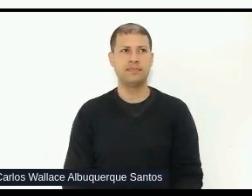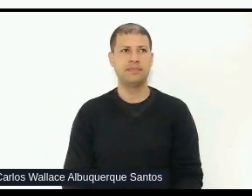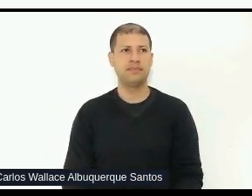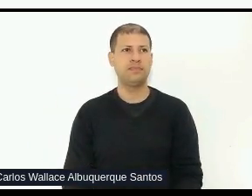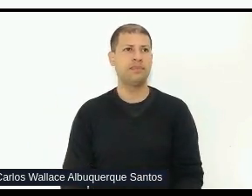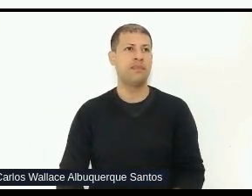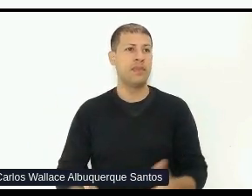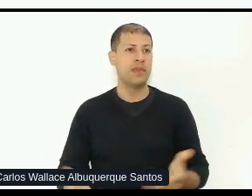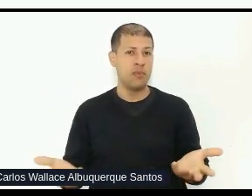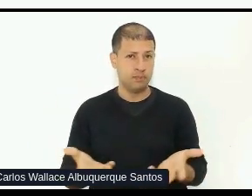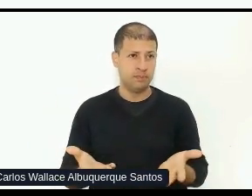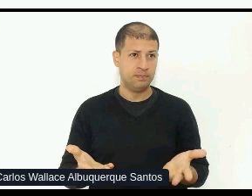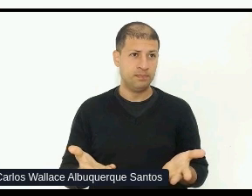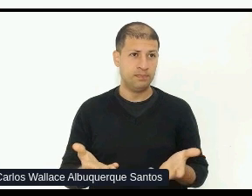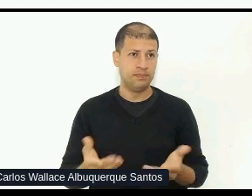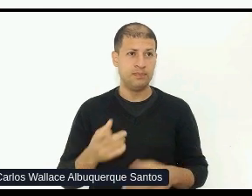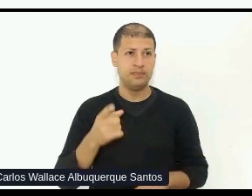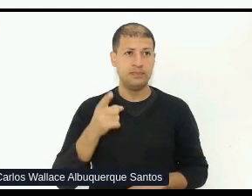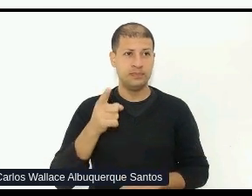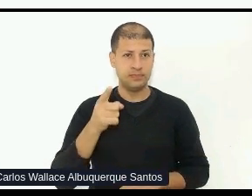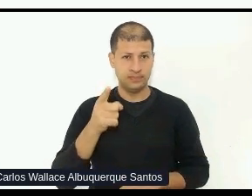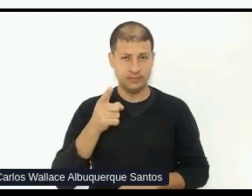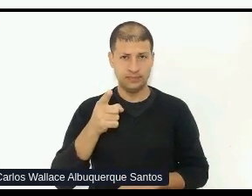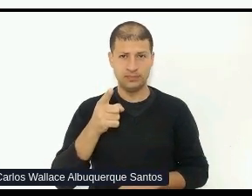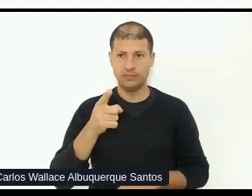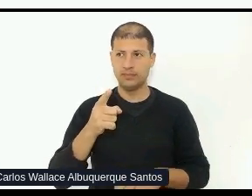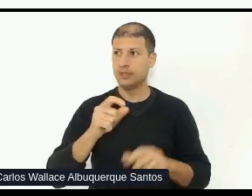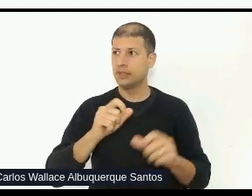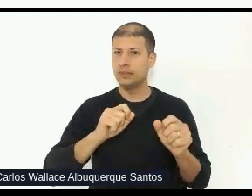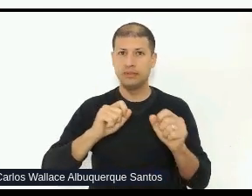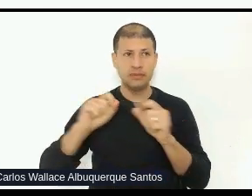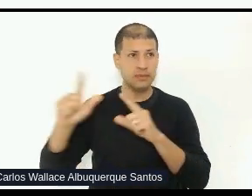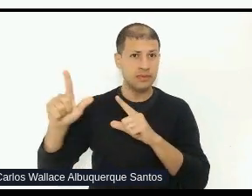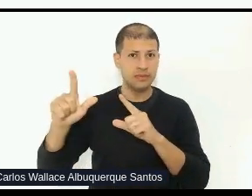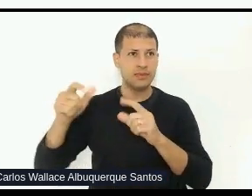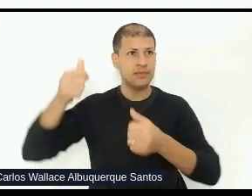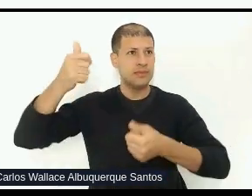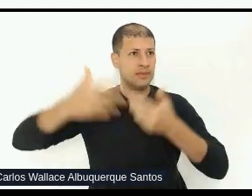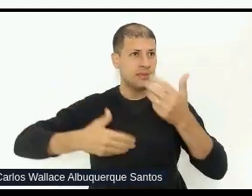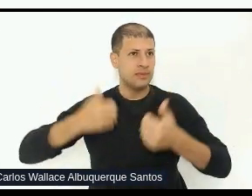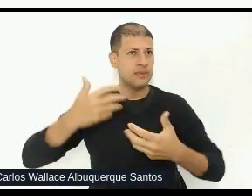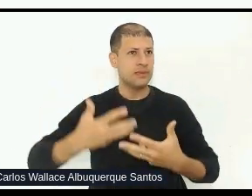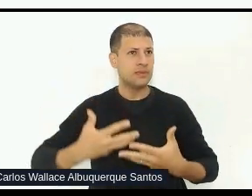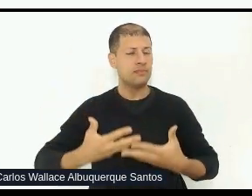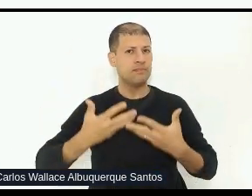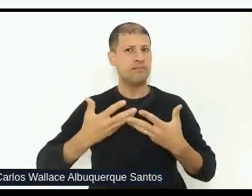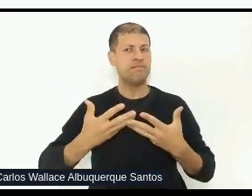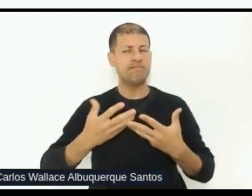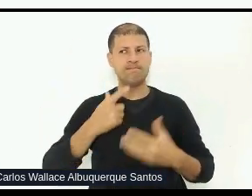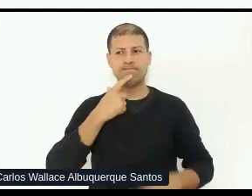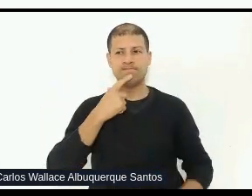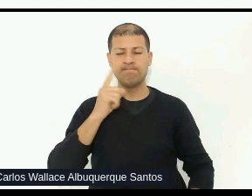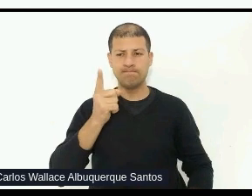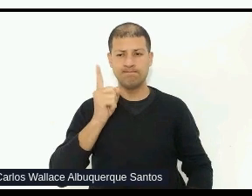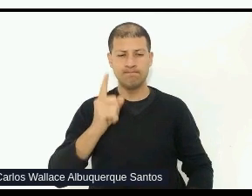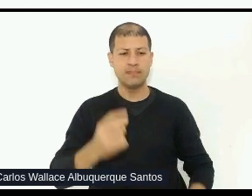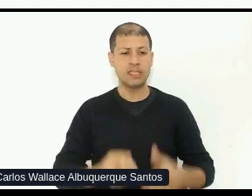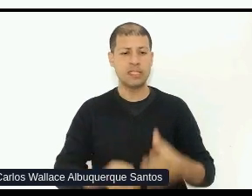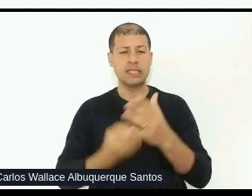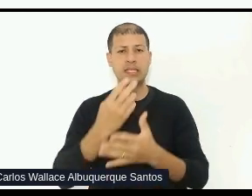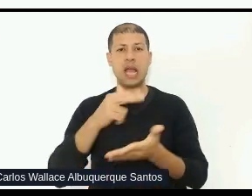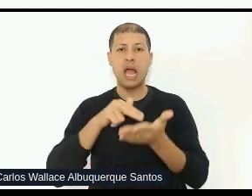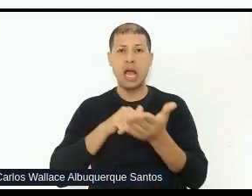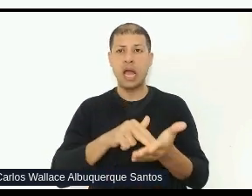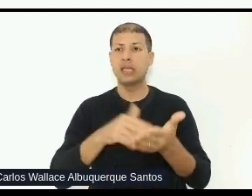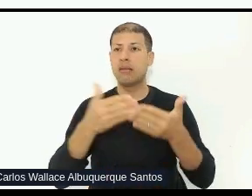Então, essa apresentação foi inspirada uma carta aberta de um grupo